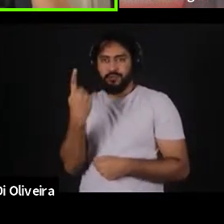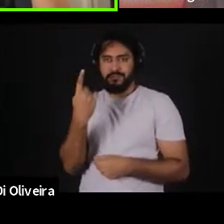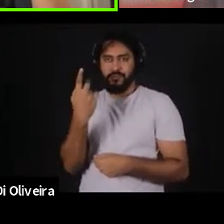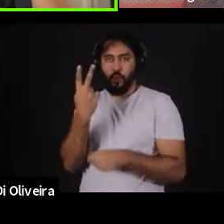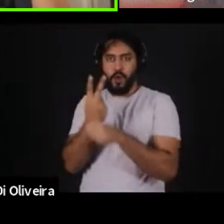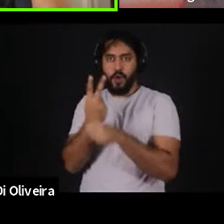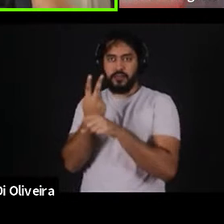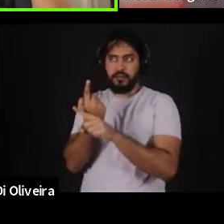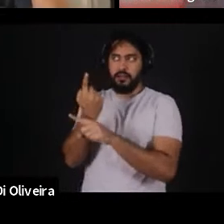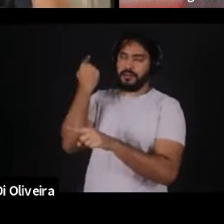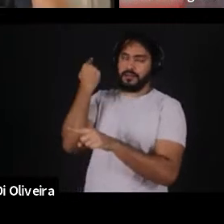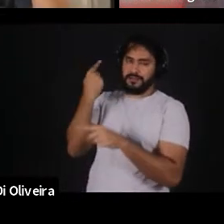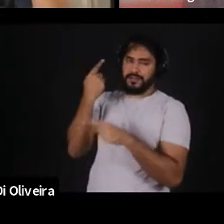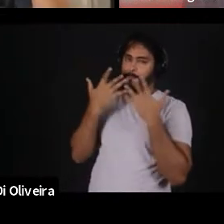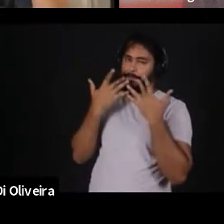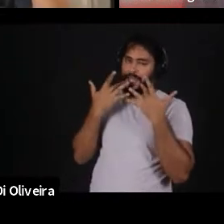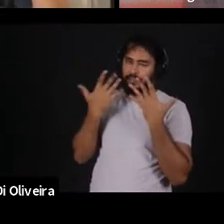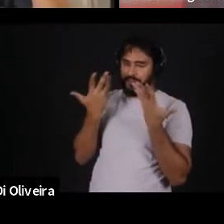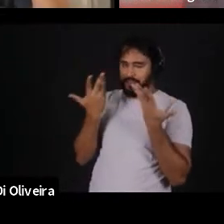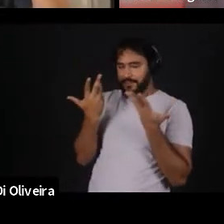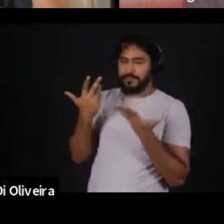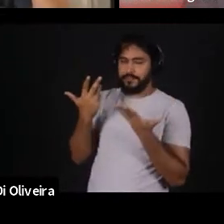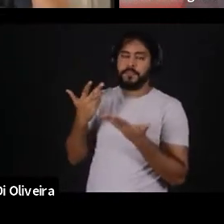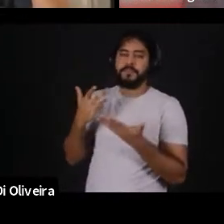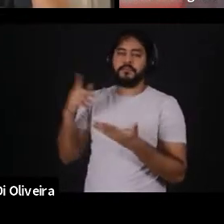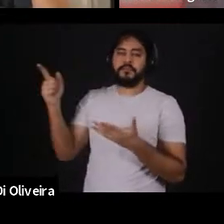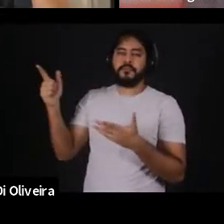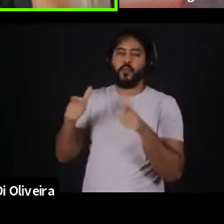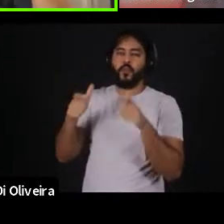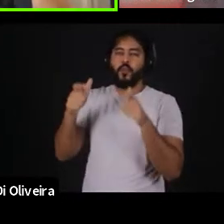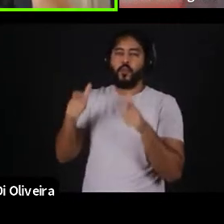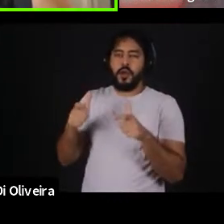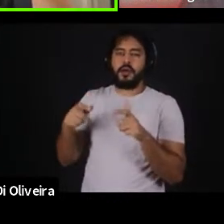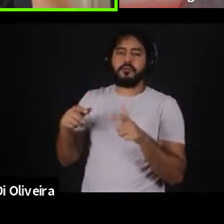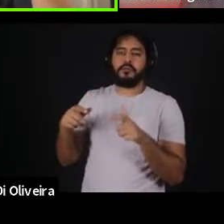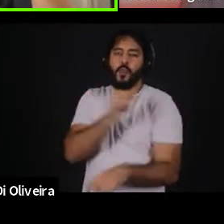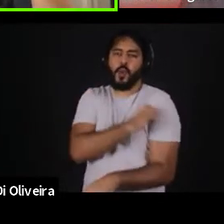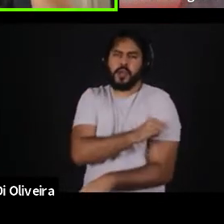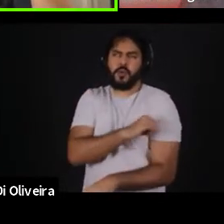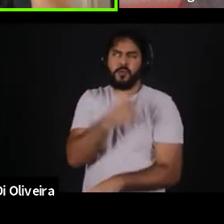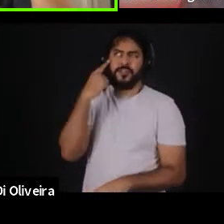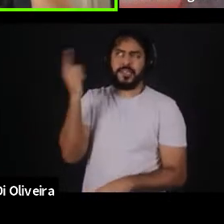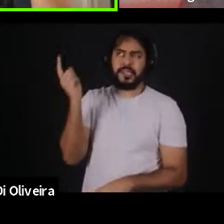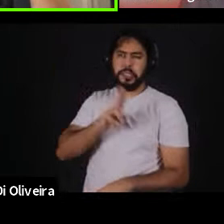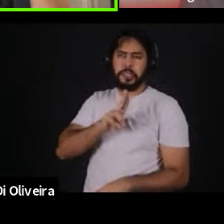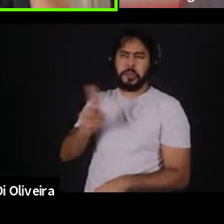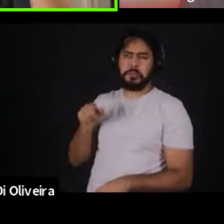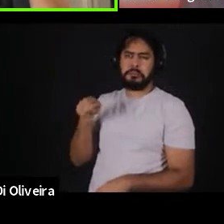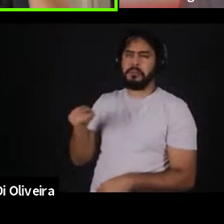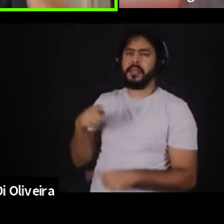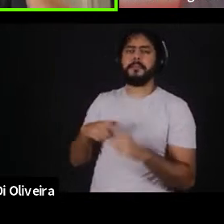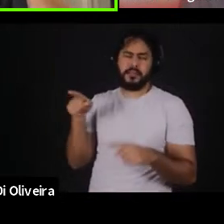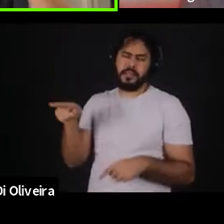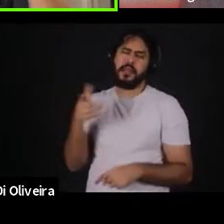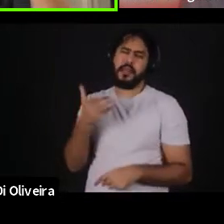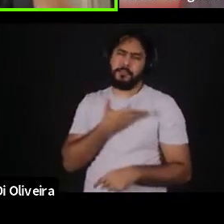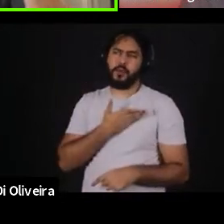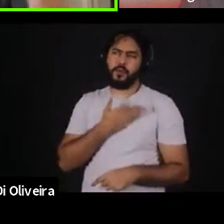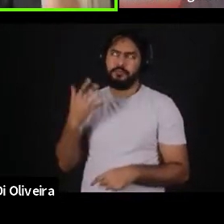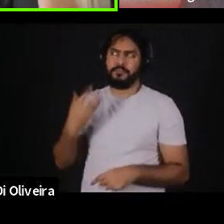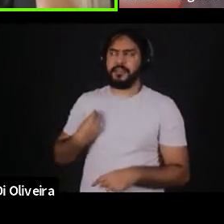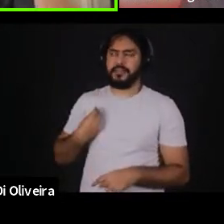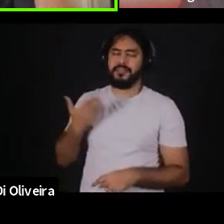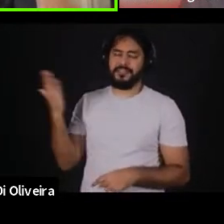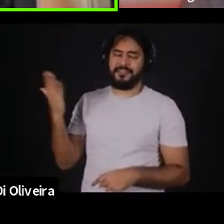Essa peça. E numa galeria no Rio, não sei bem qual era o espaço. Sei que reconheci um amigo meu lá, o Felipe Ribeiro, tal. Comecei a